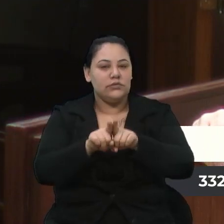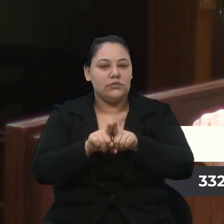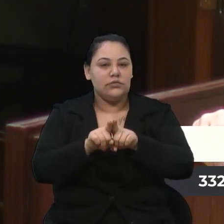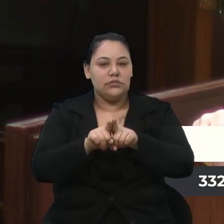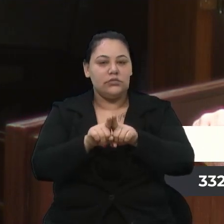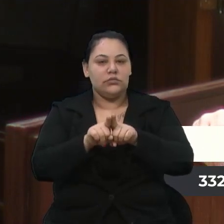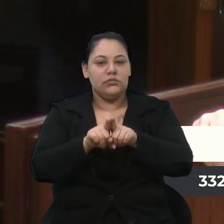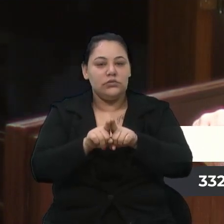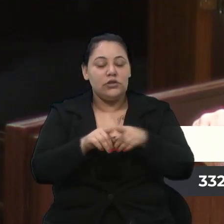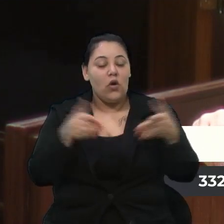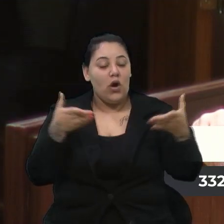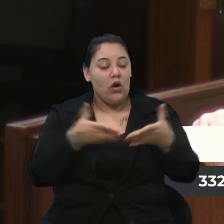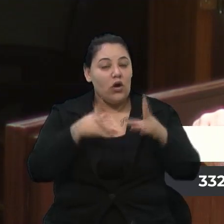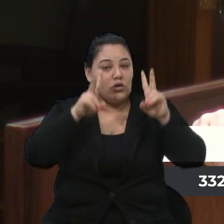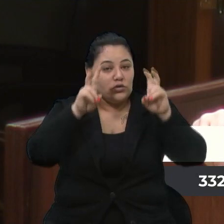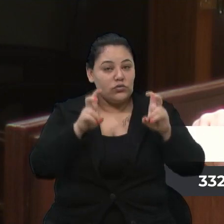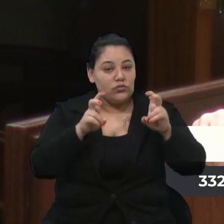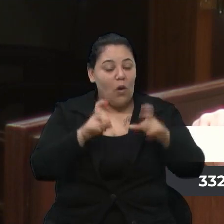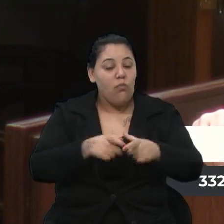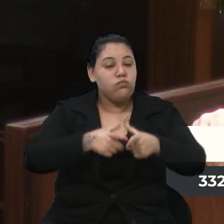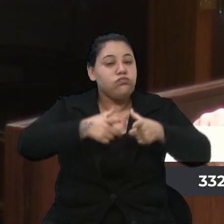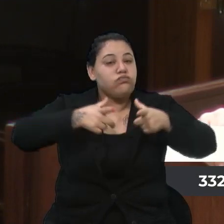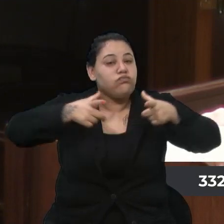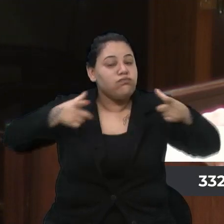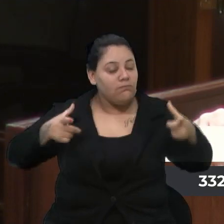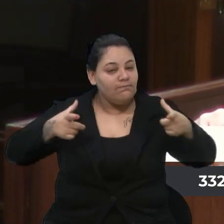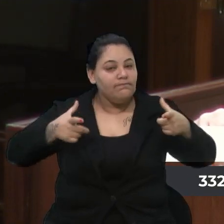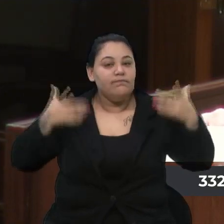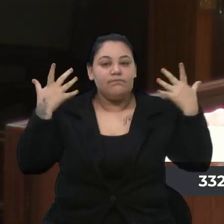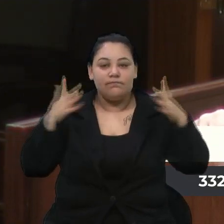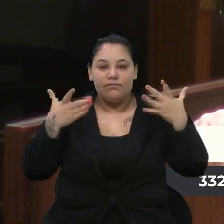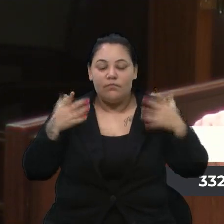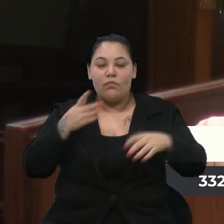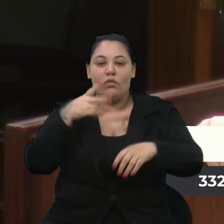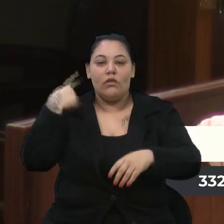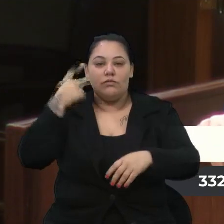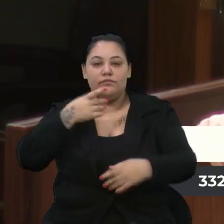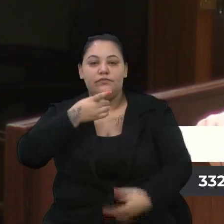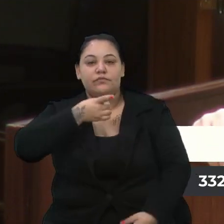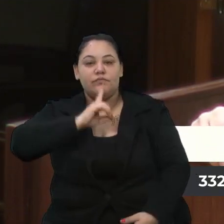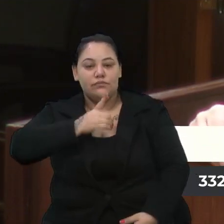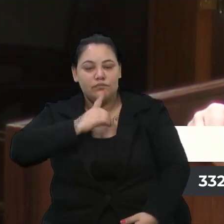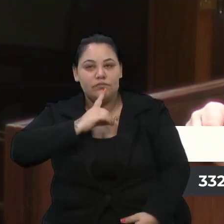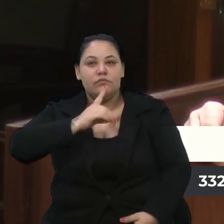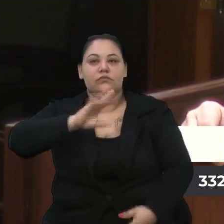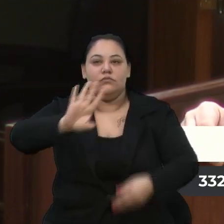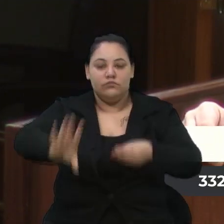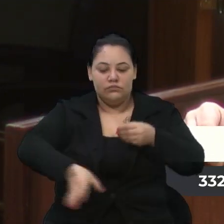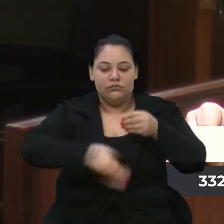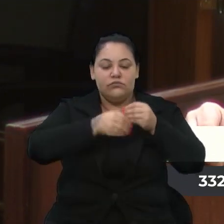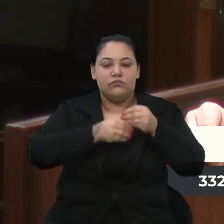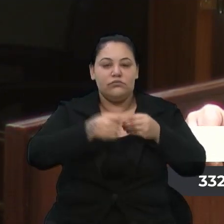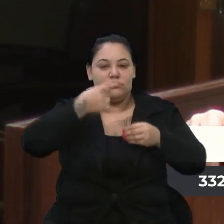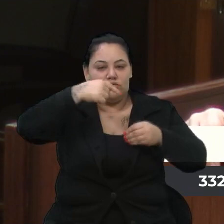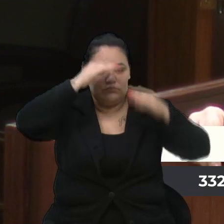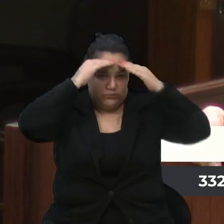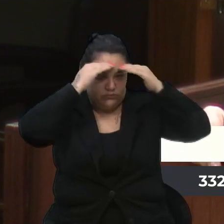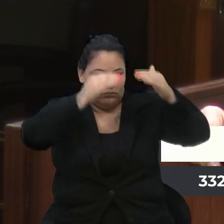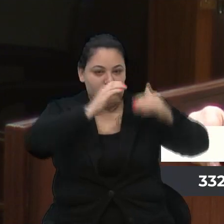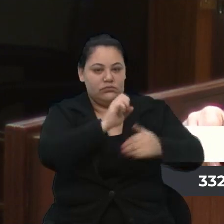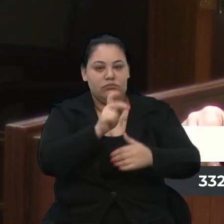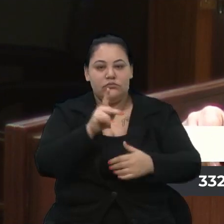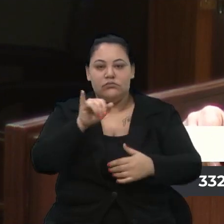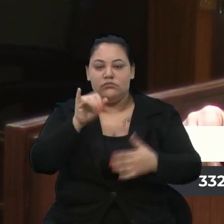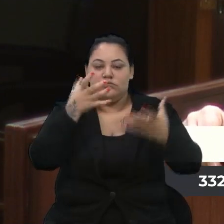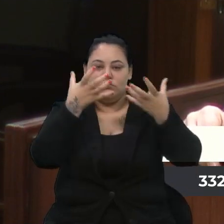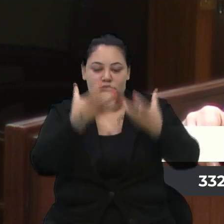agora, o tema se ampliará. Então, parabéns, vereador Alberto, pela sua contribuição. Foi acatada pelos membros da CPI da Saúde e